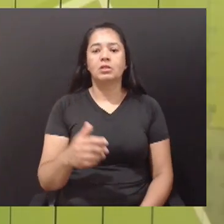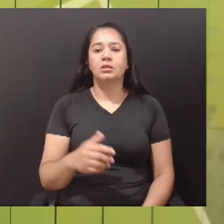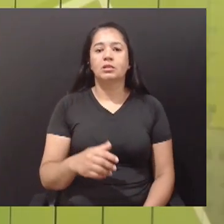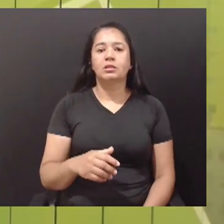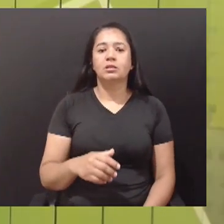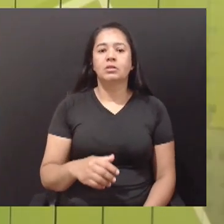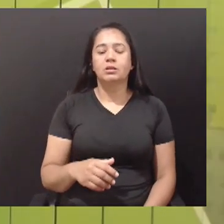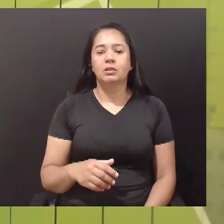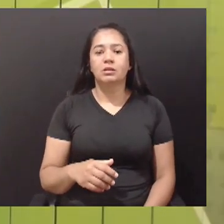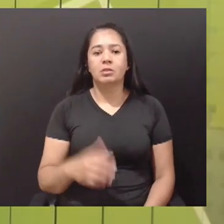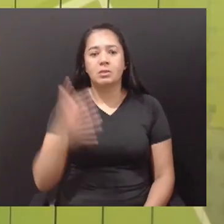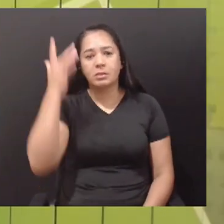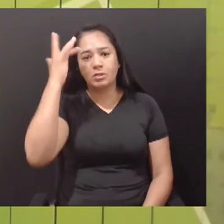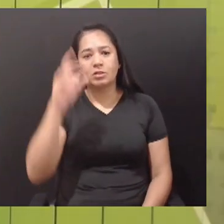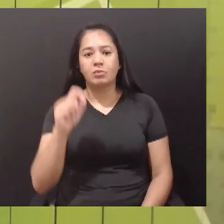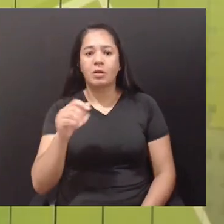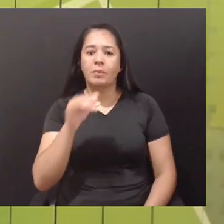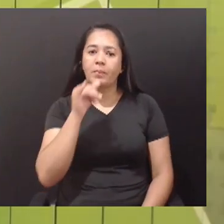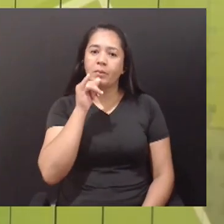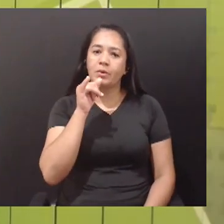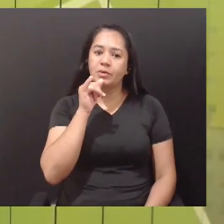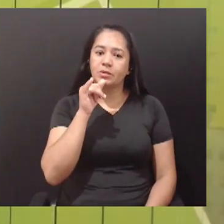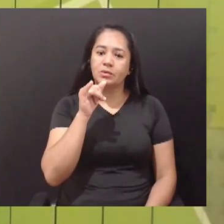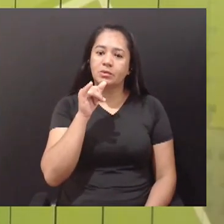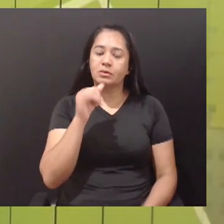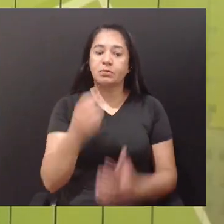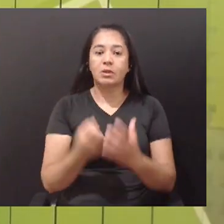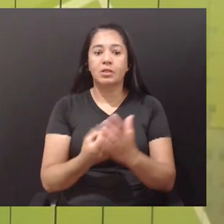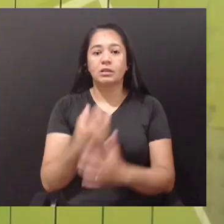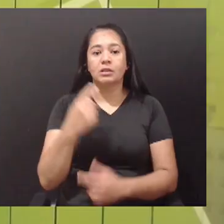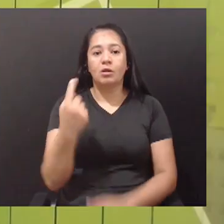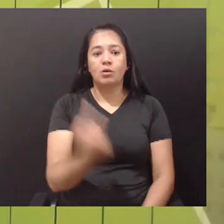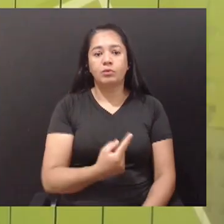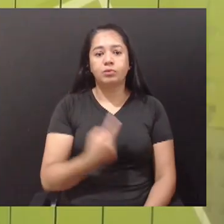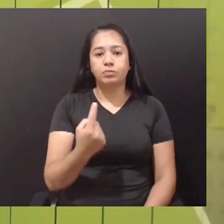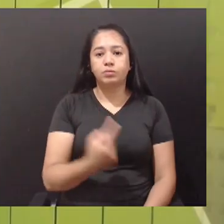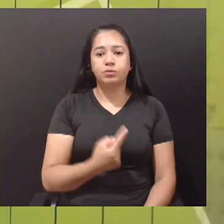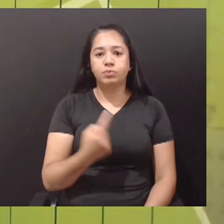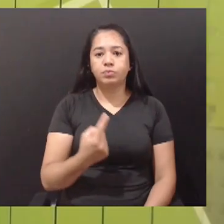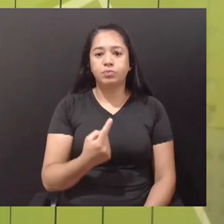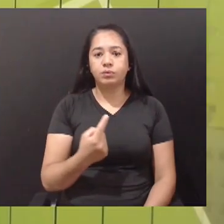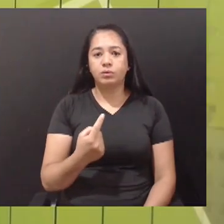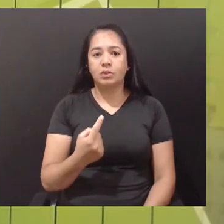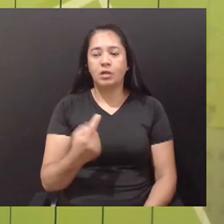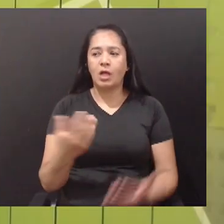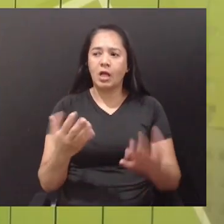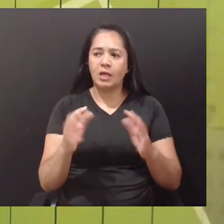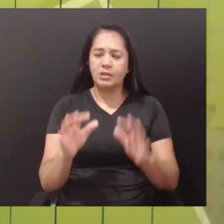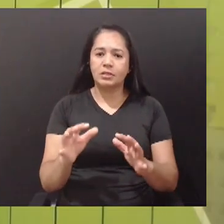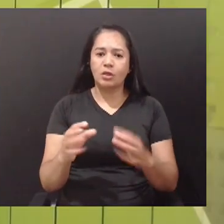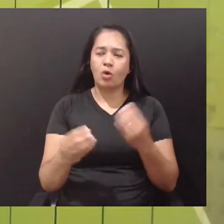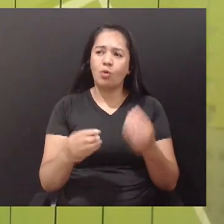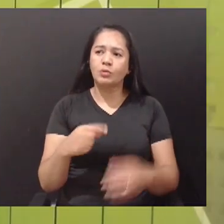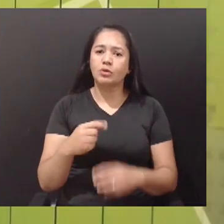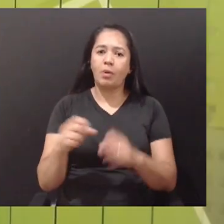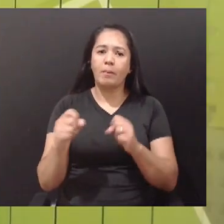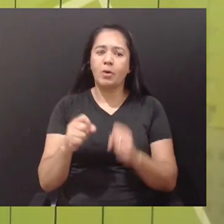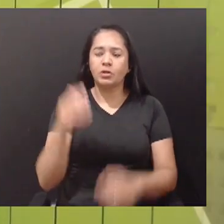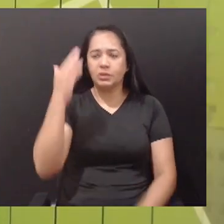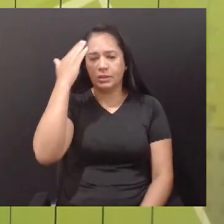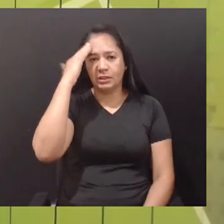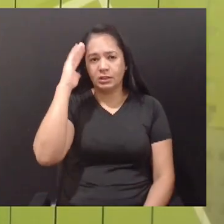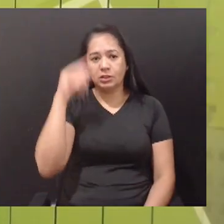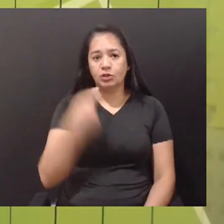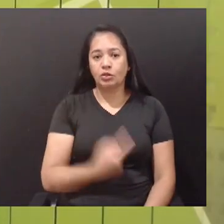é certo que, por exemplo, essa formação desse tornado não estava prevista dessa forma? Como que a gente pode entender, nós que